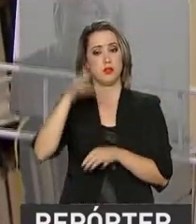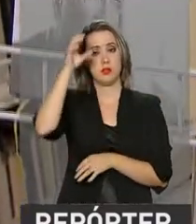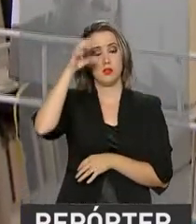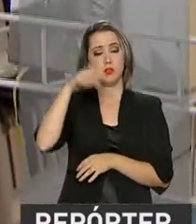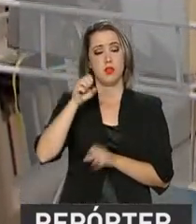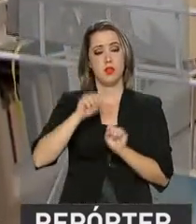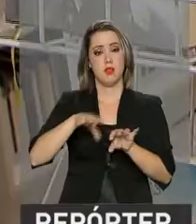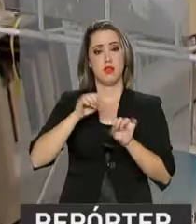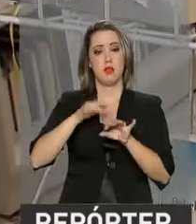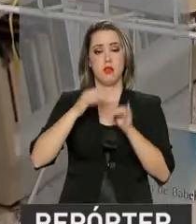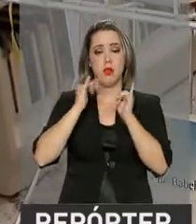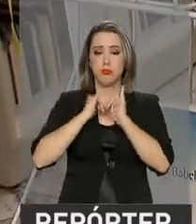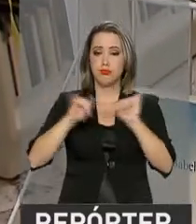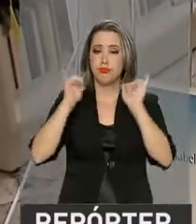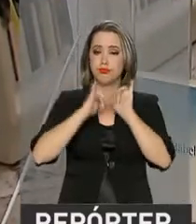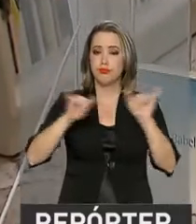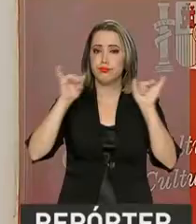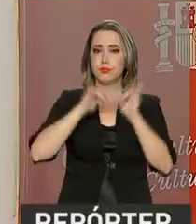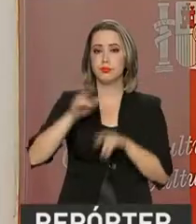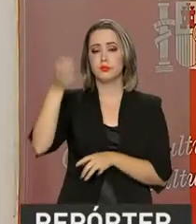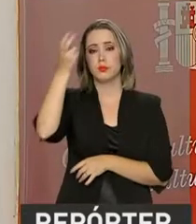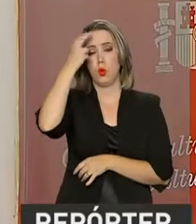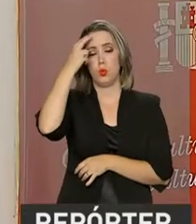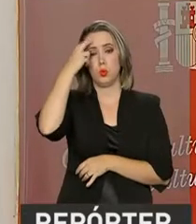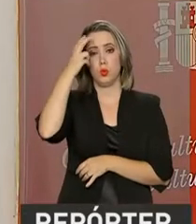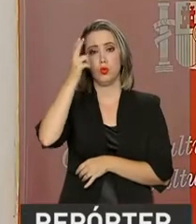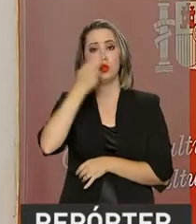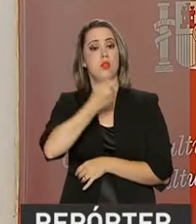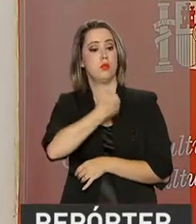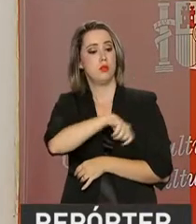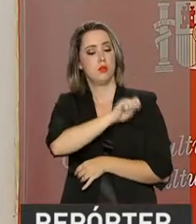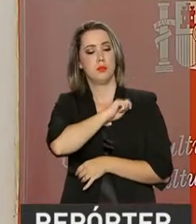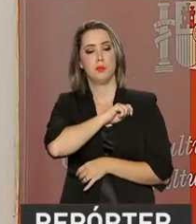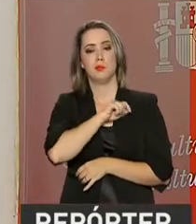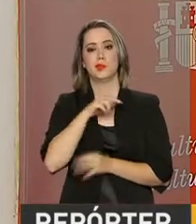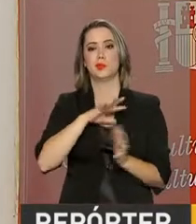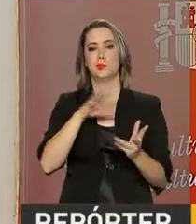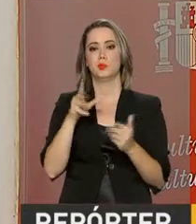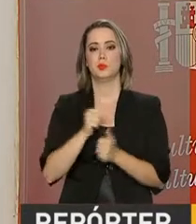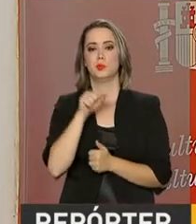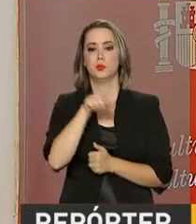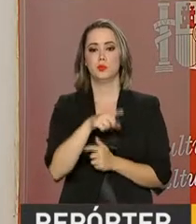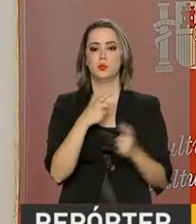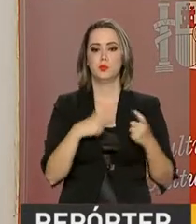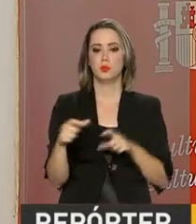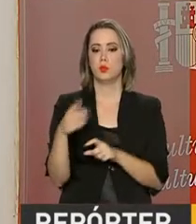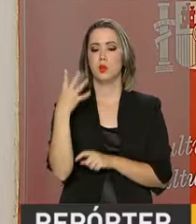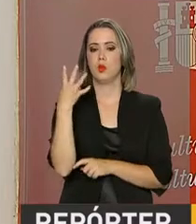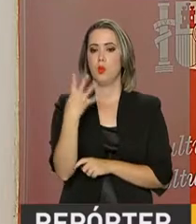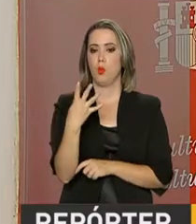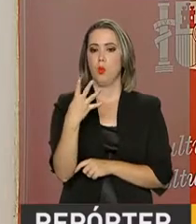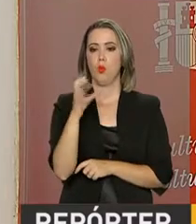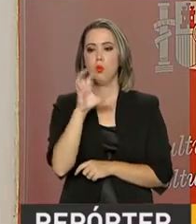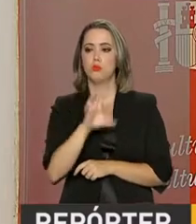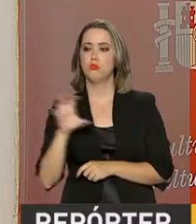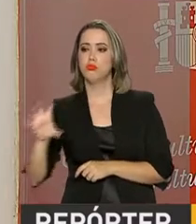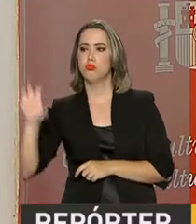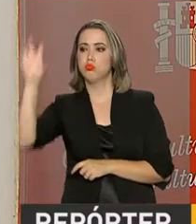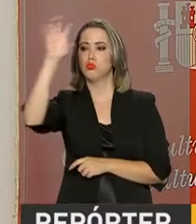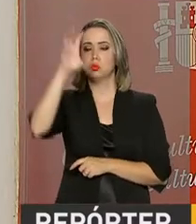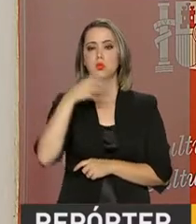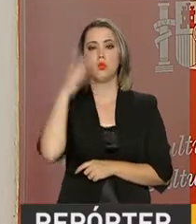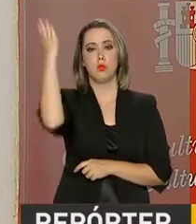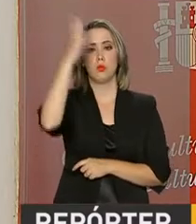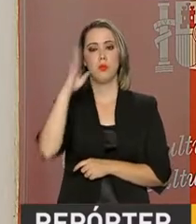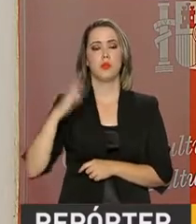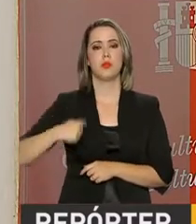difusão da cultura espanhola pelo mundo o centro do instituto cervantes estão em quatro continentes o brasil é